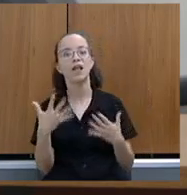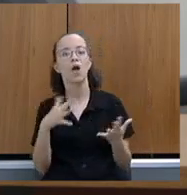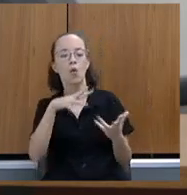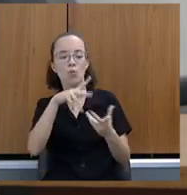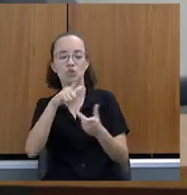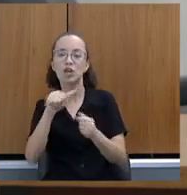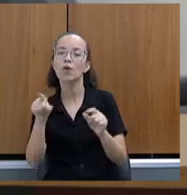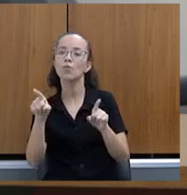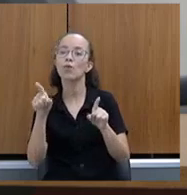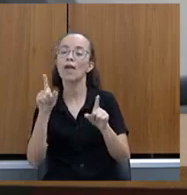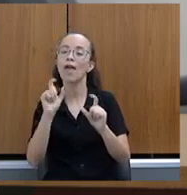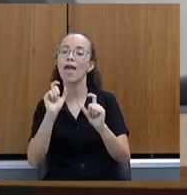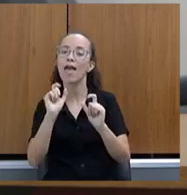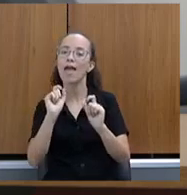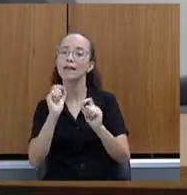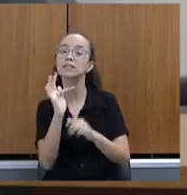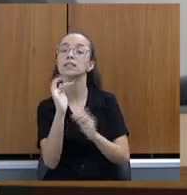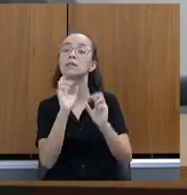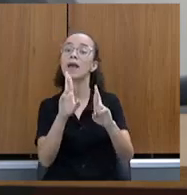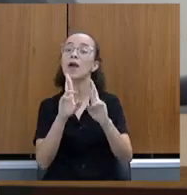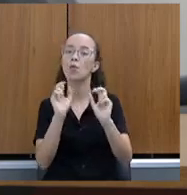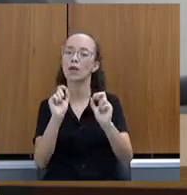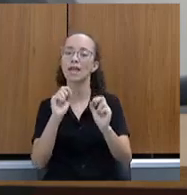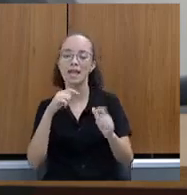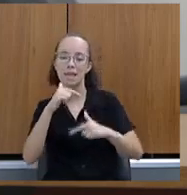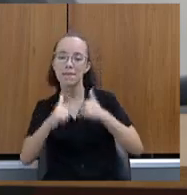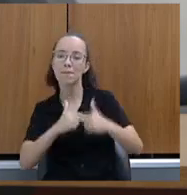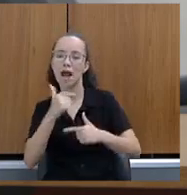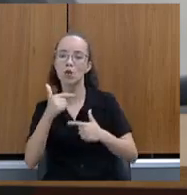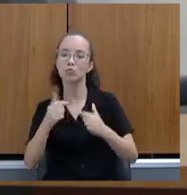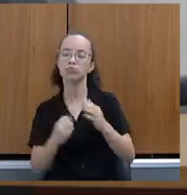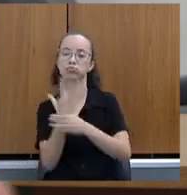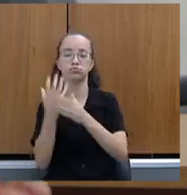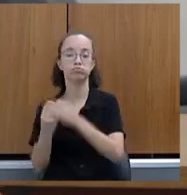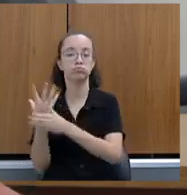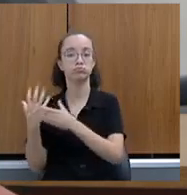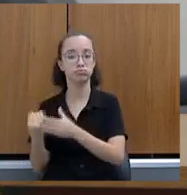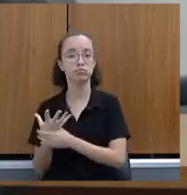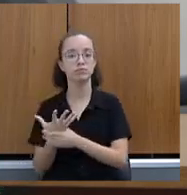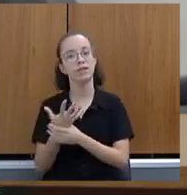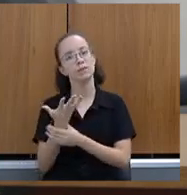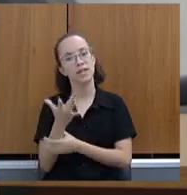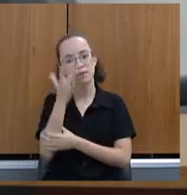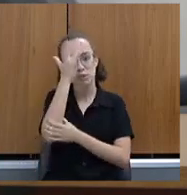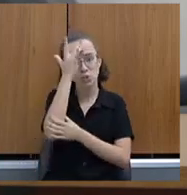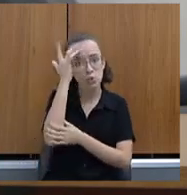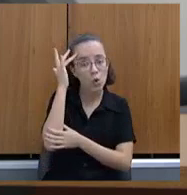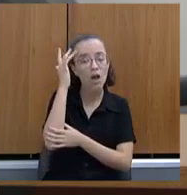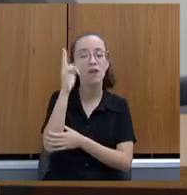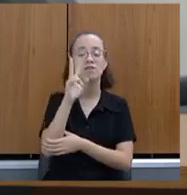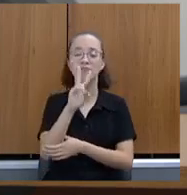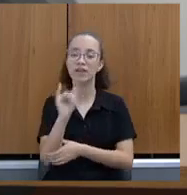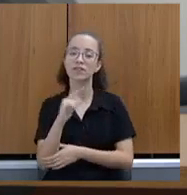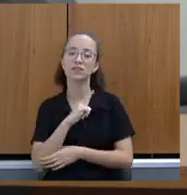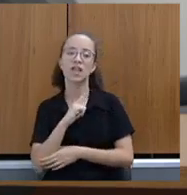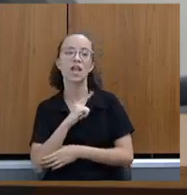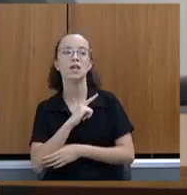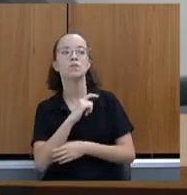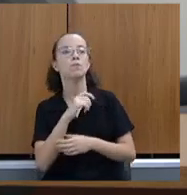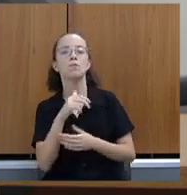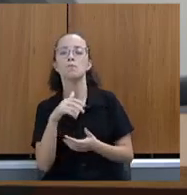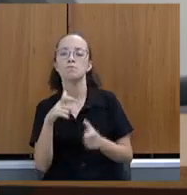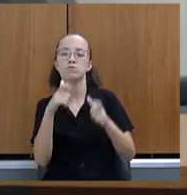gerar emprego porque as pessoas vão poder no mundo híbrido morar em vários lugares uma uma